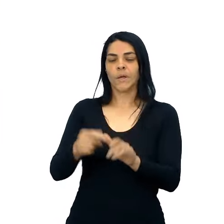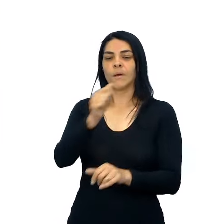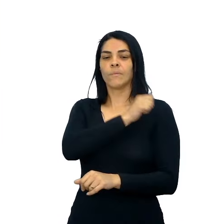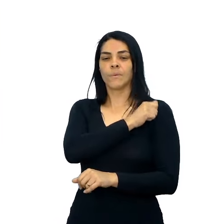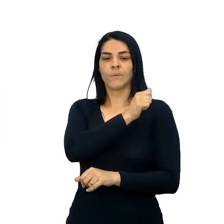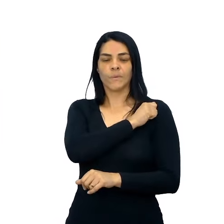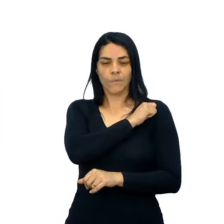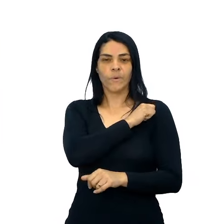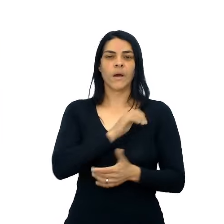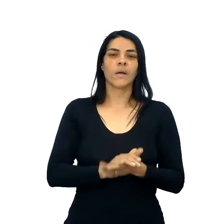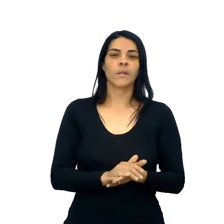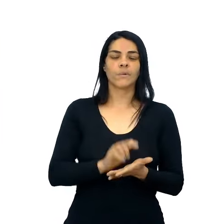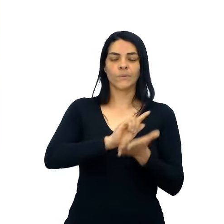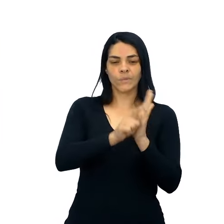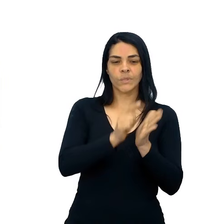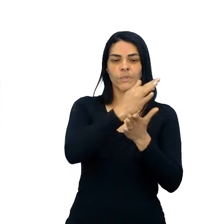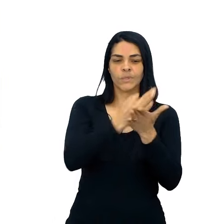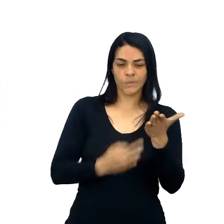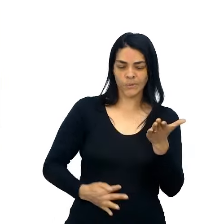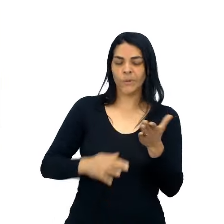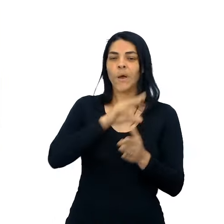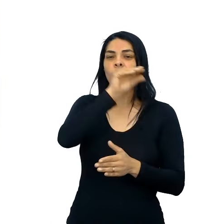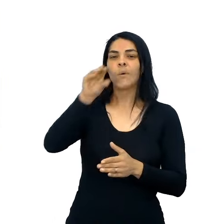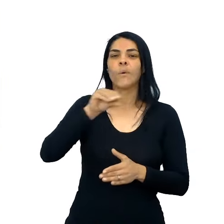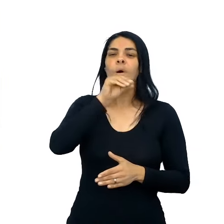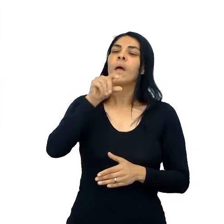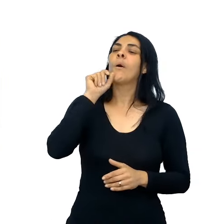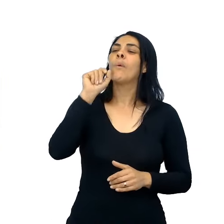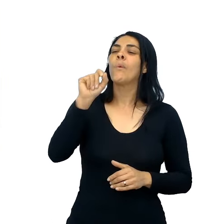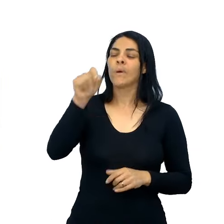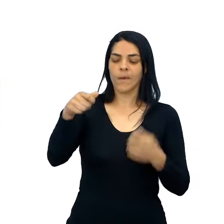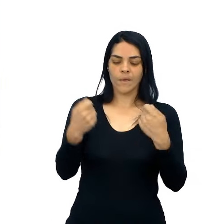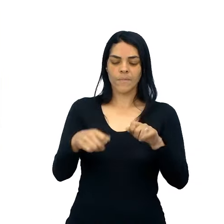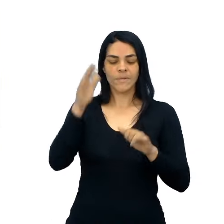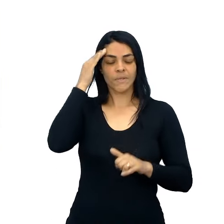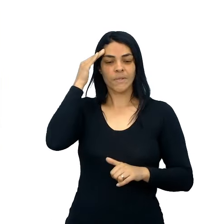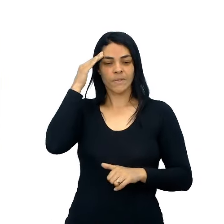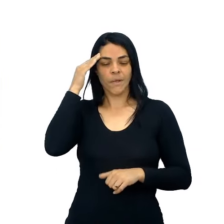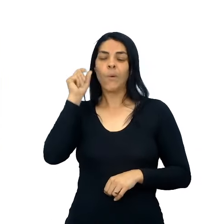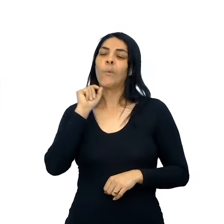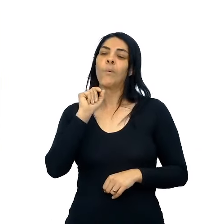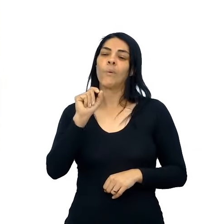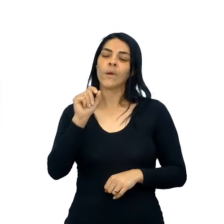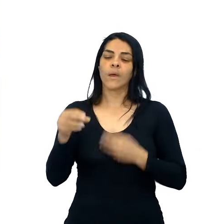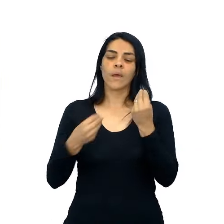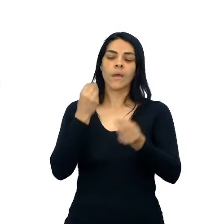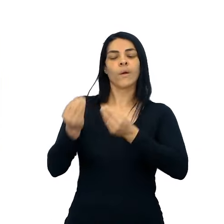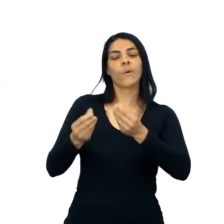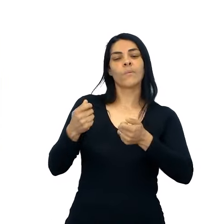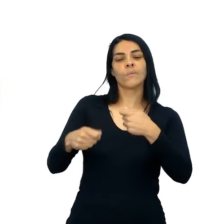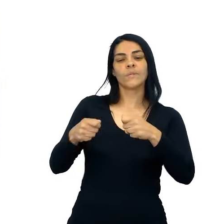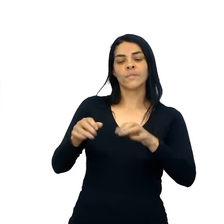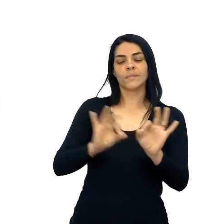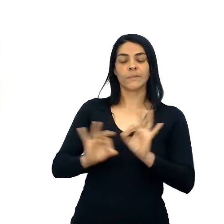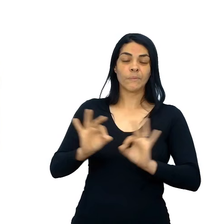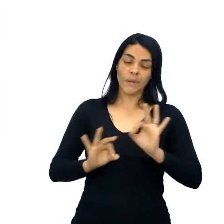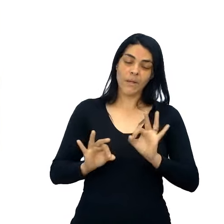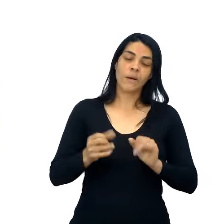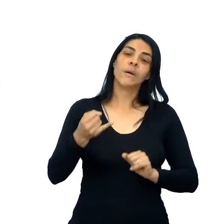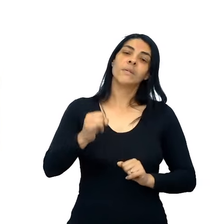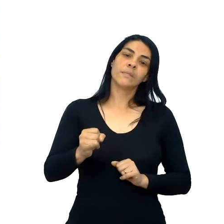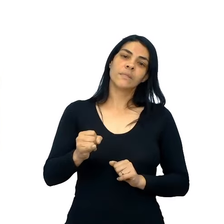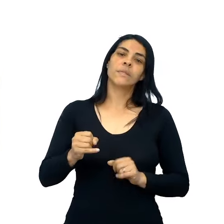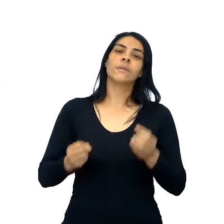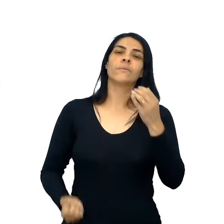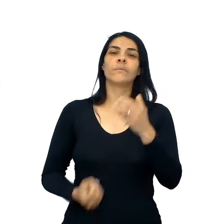oral, do que é que eles precisam saber, não é? De que maneira eles precisam ser preparados? E se eles vão produzir gêneros